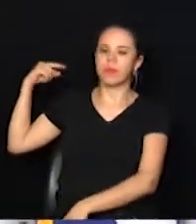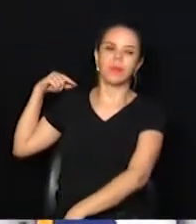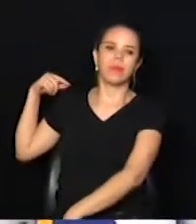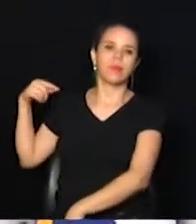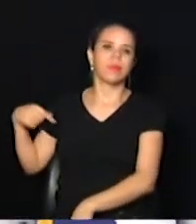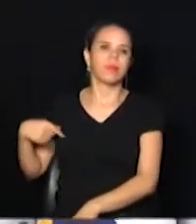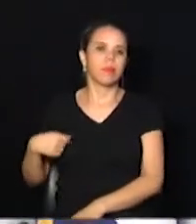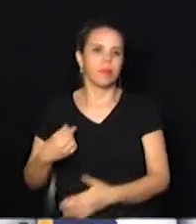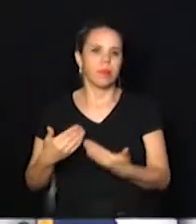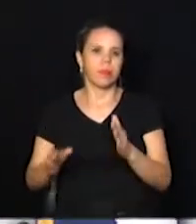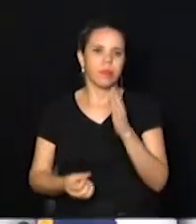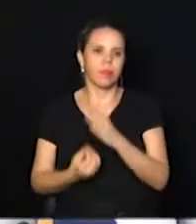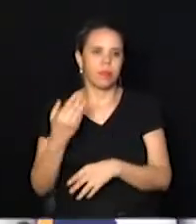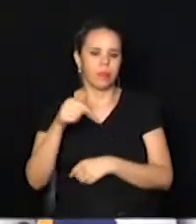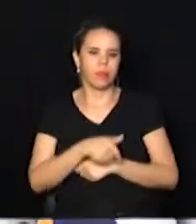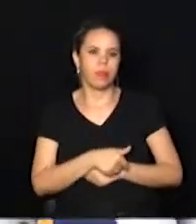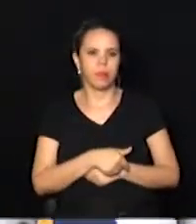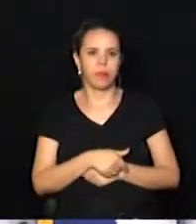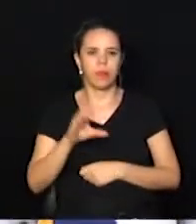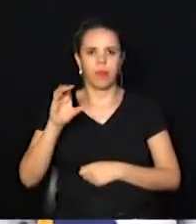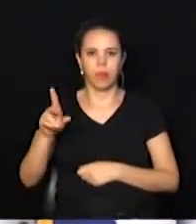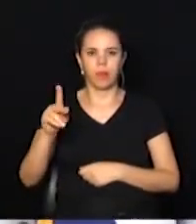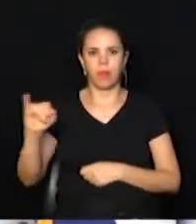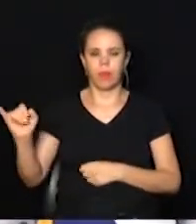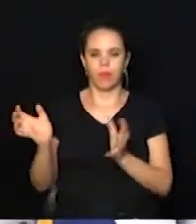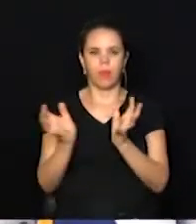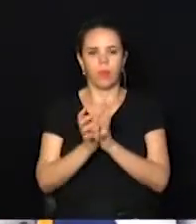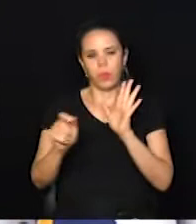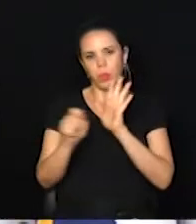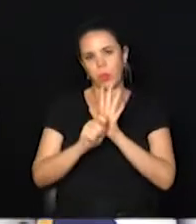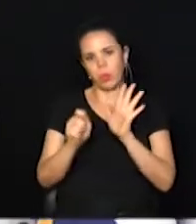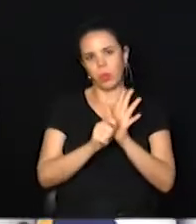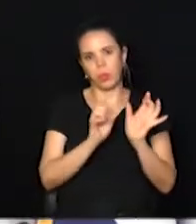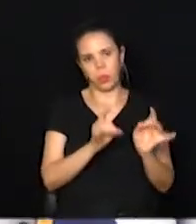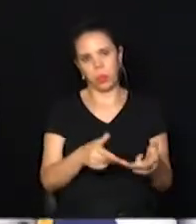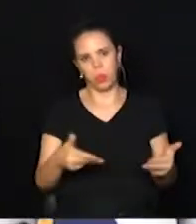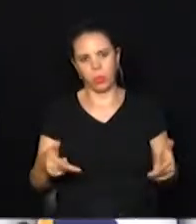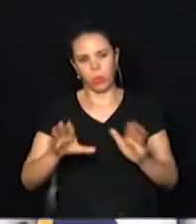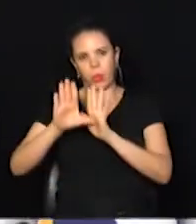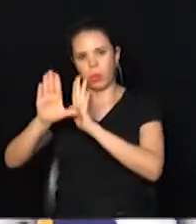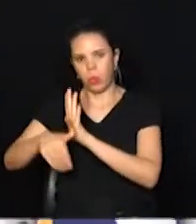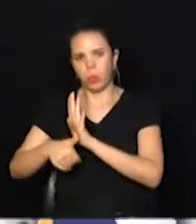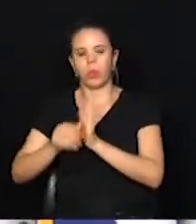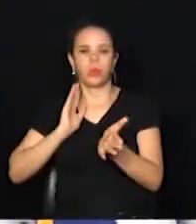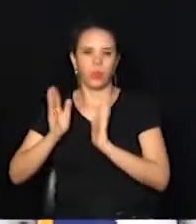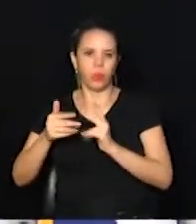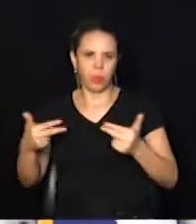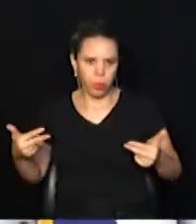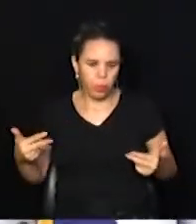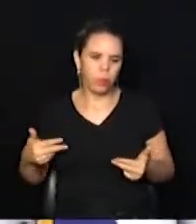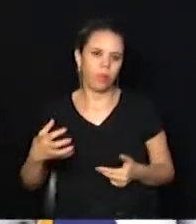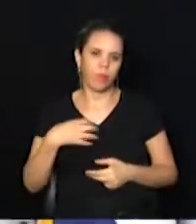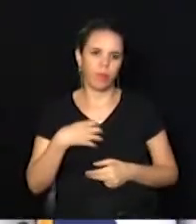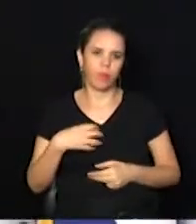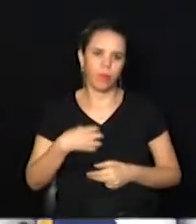quando foi instalado aqui a CPI do narcotráfico, a CPI do roubo de cargas. A gente já sentia